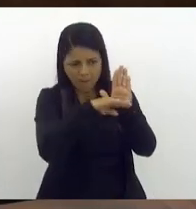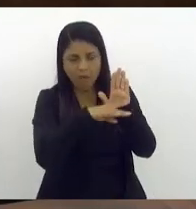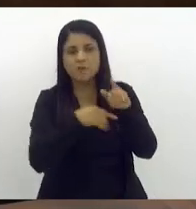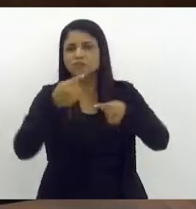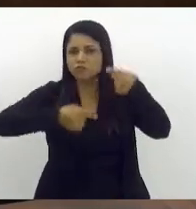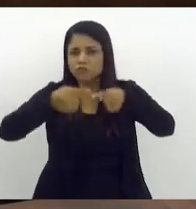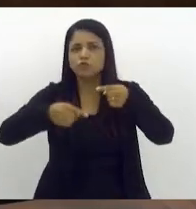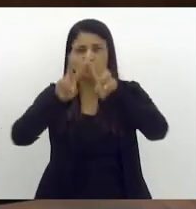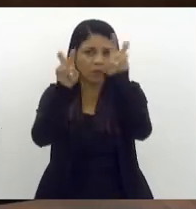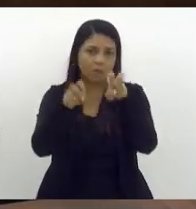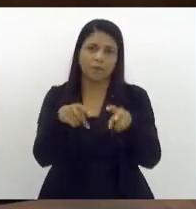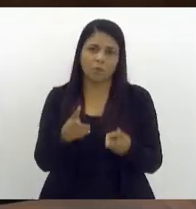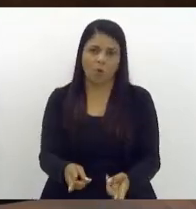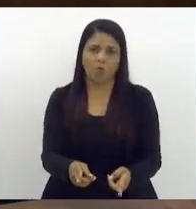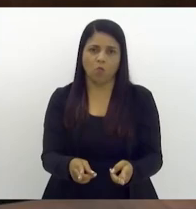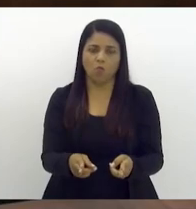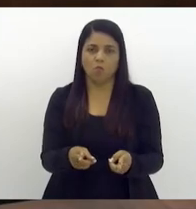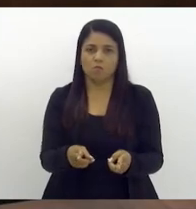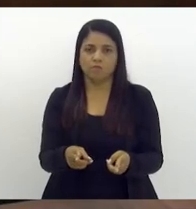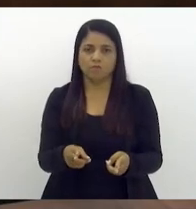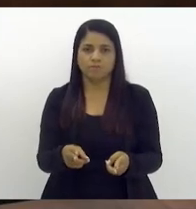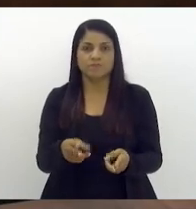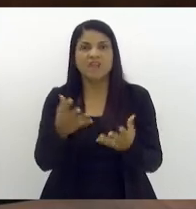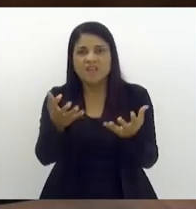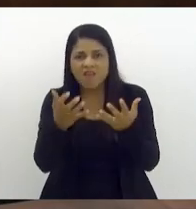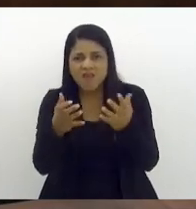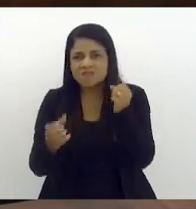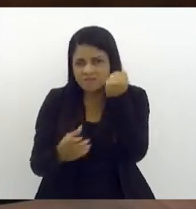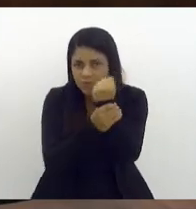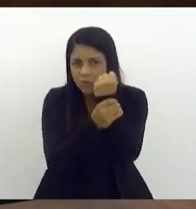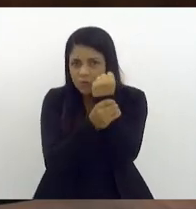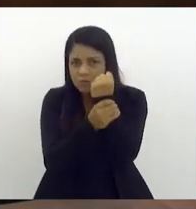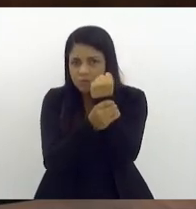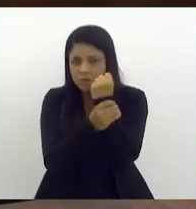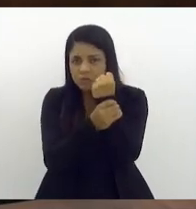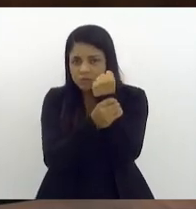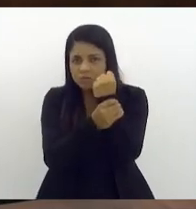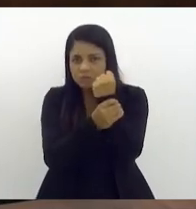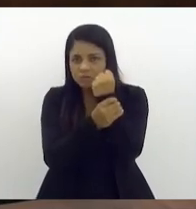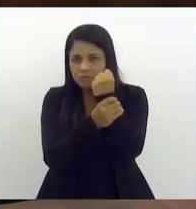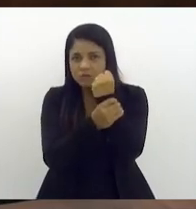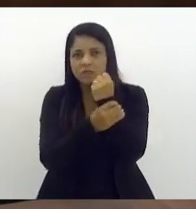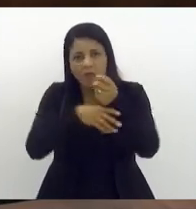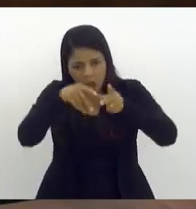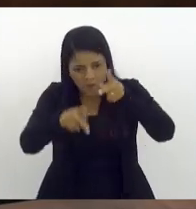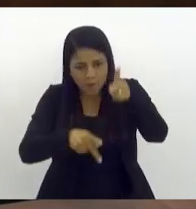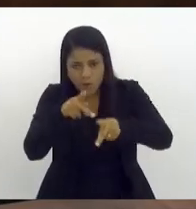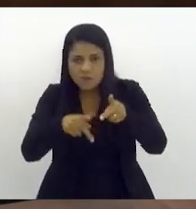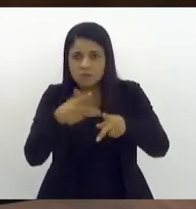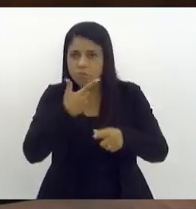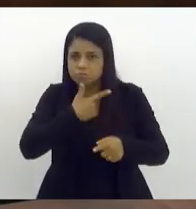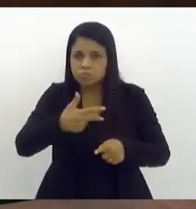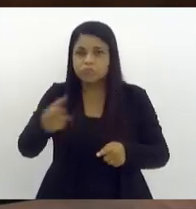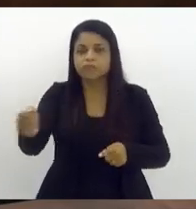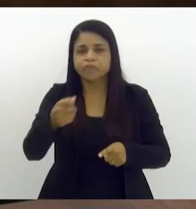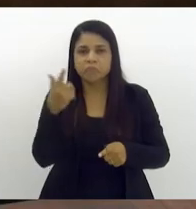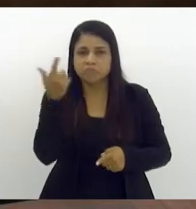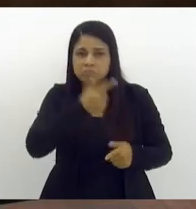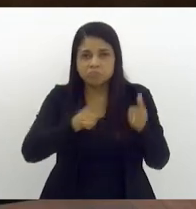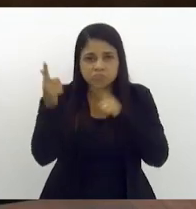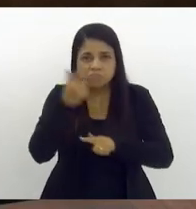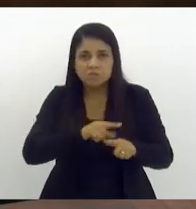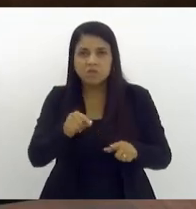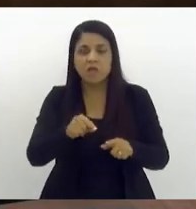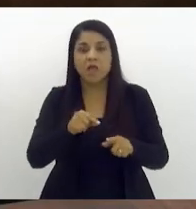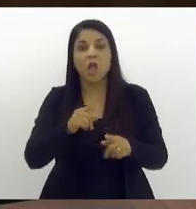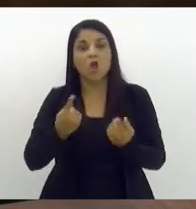assunto. Eu falo para vocês, quem quer segurança, quem quer realmente que a população ganhe, é contra esse tipo